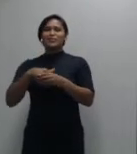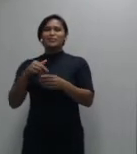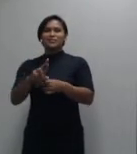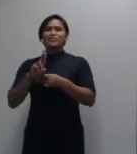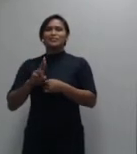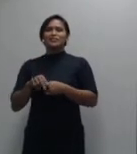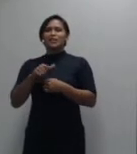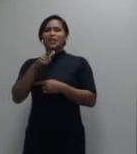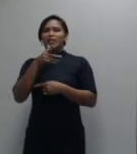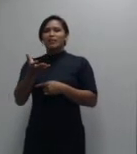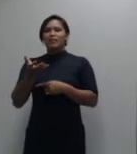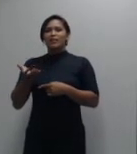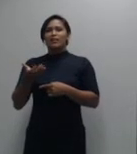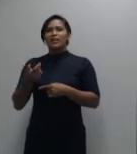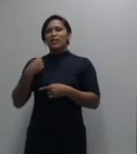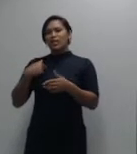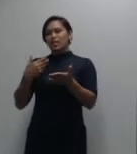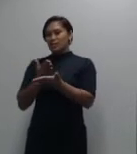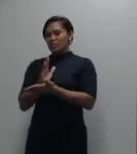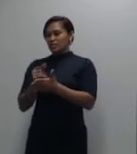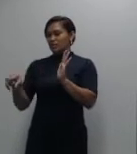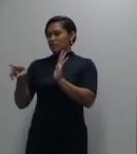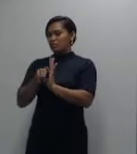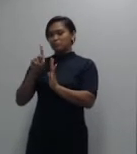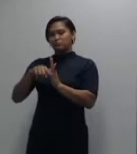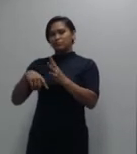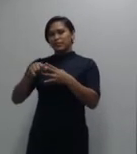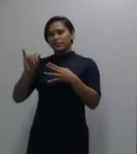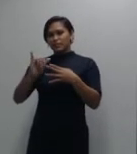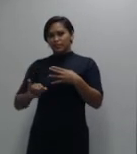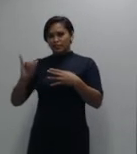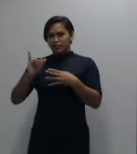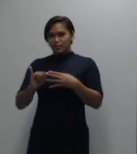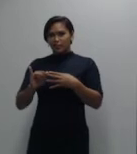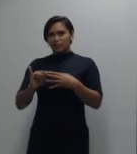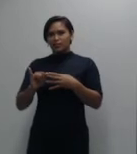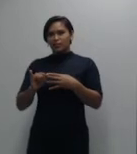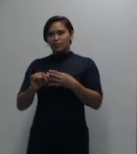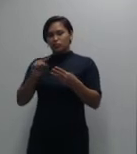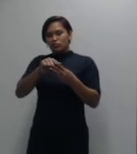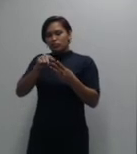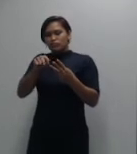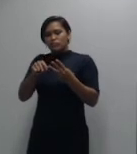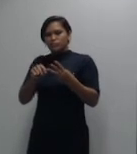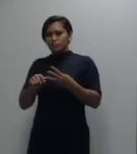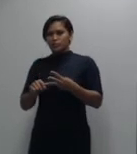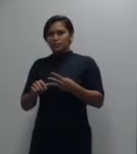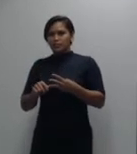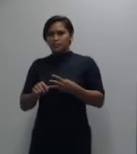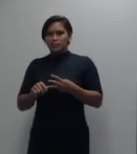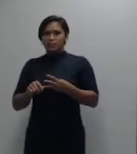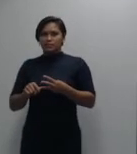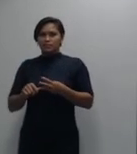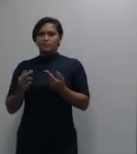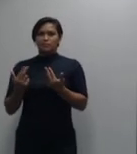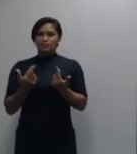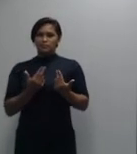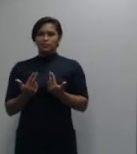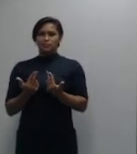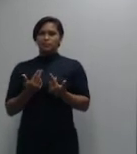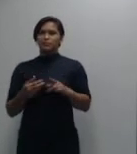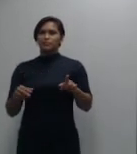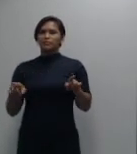e é preciso de negar provimento ao agravo mais três situações que são identificar